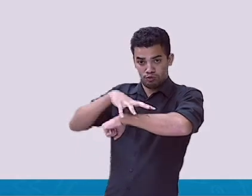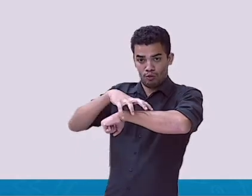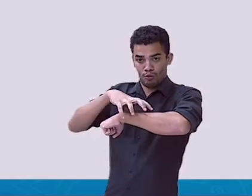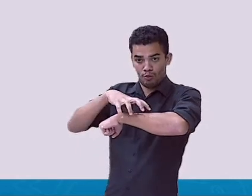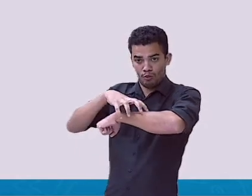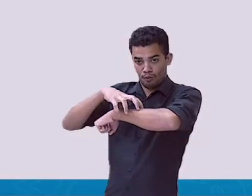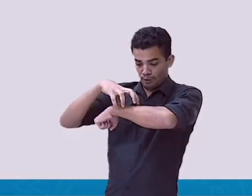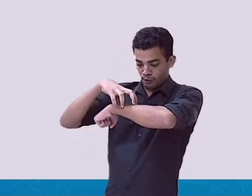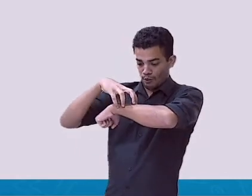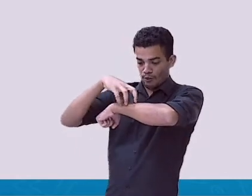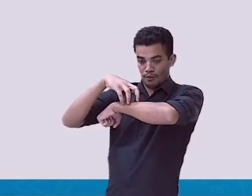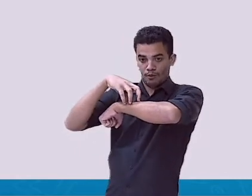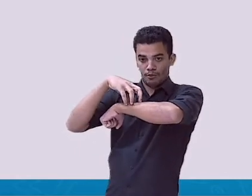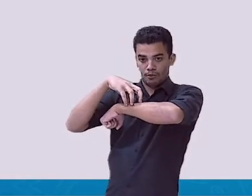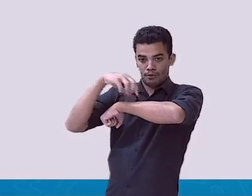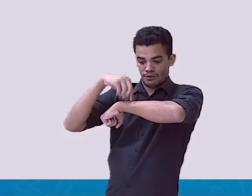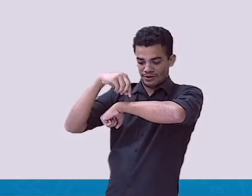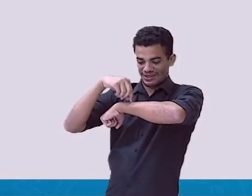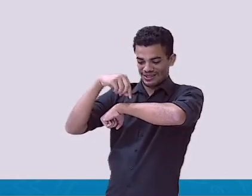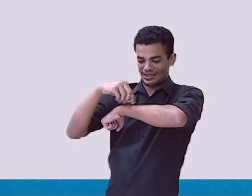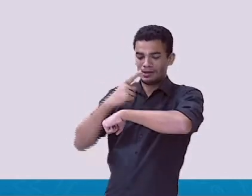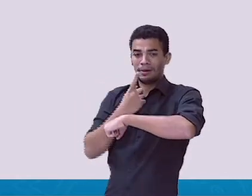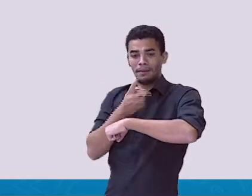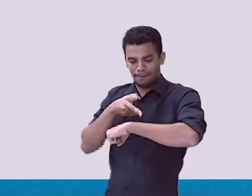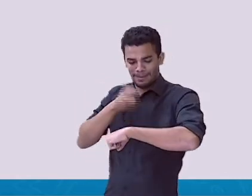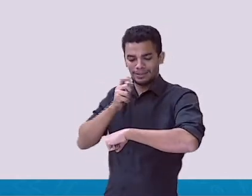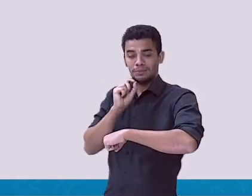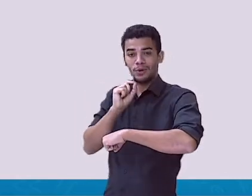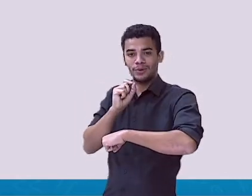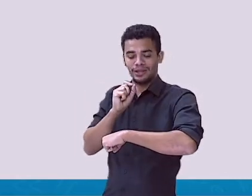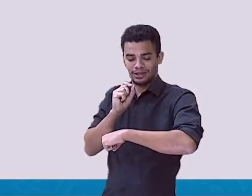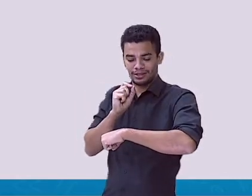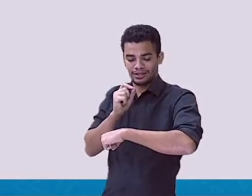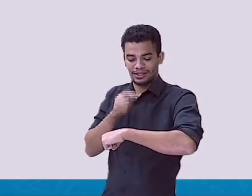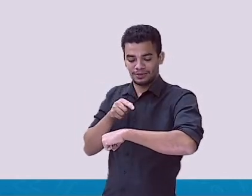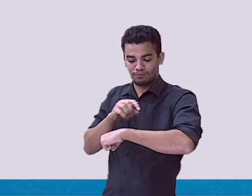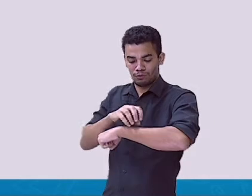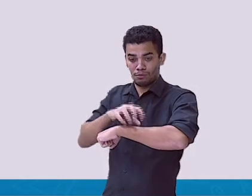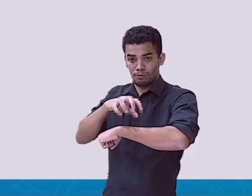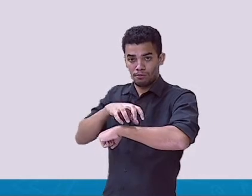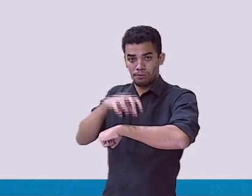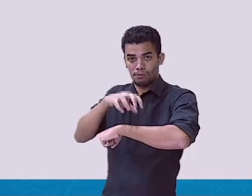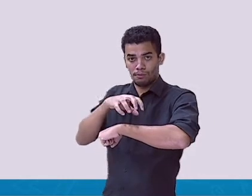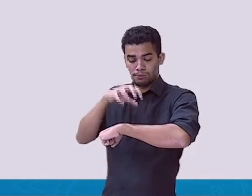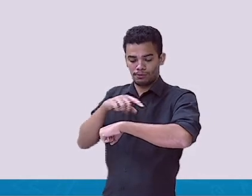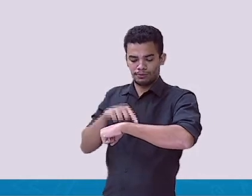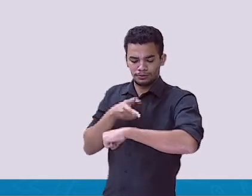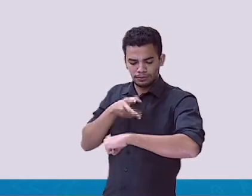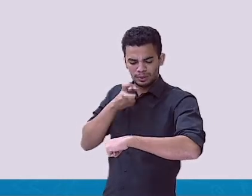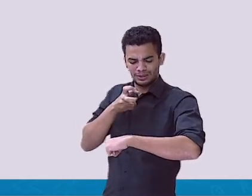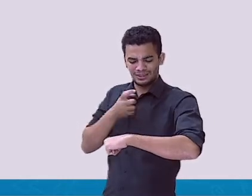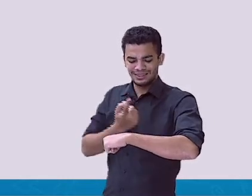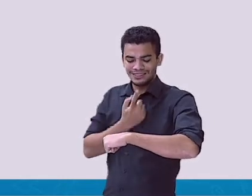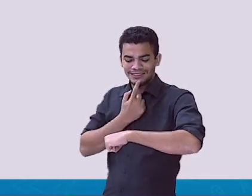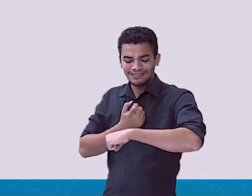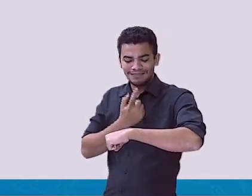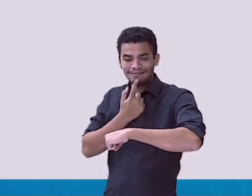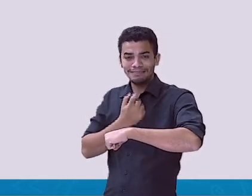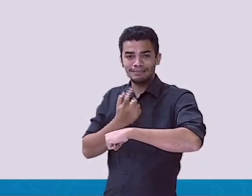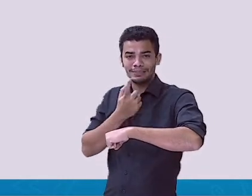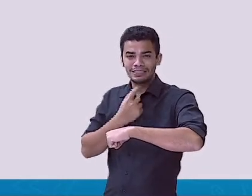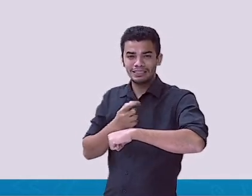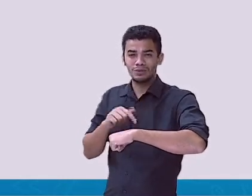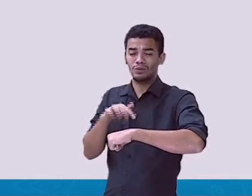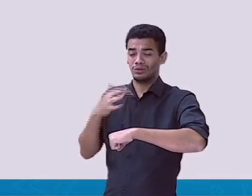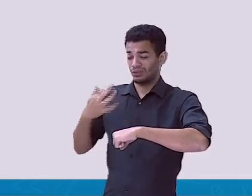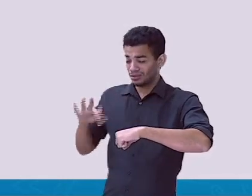não é nada não. Quando você vai ver, começou a ficar vermelho, aquilo ali começa a ficar infeccionado e é